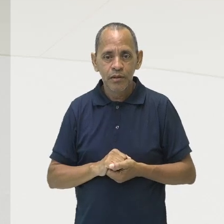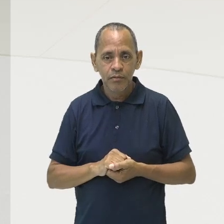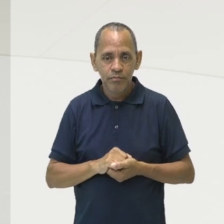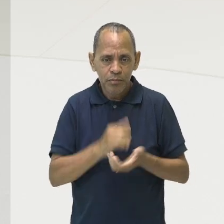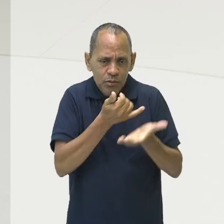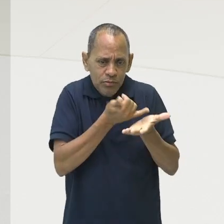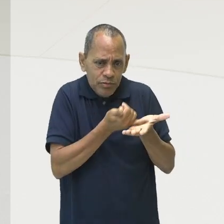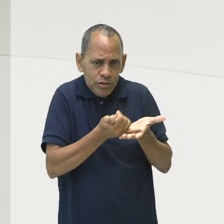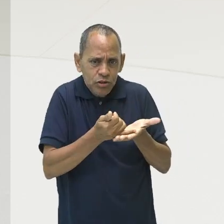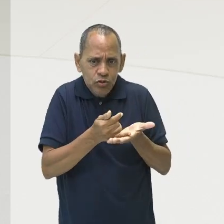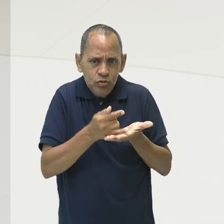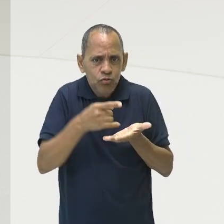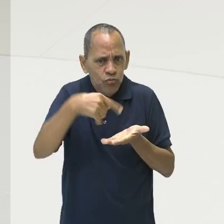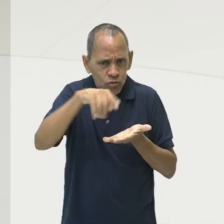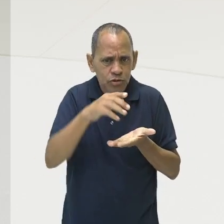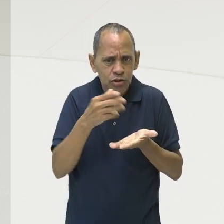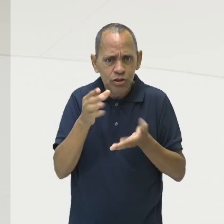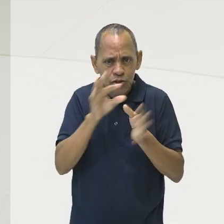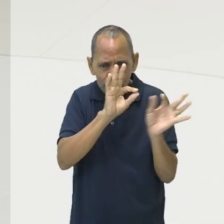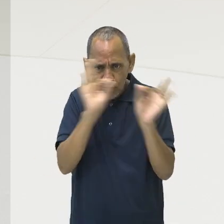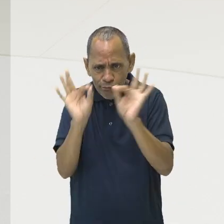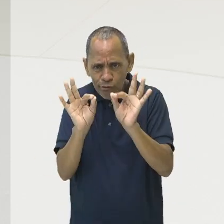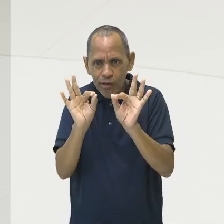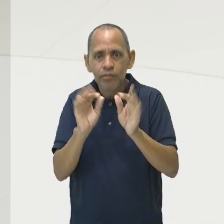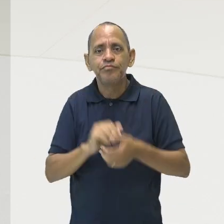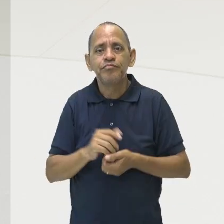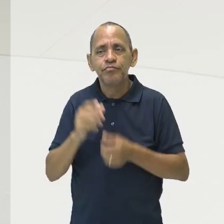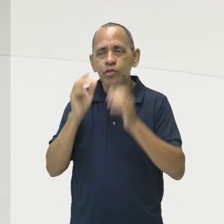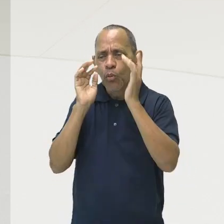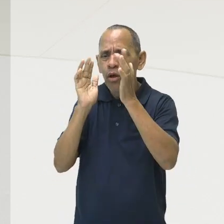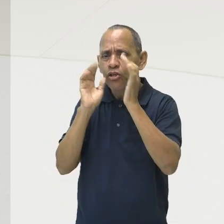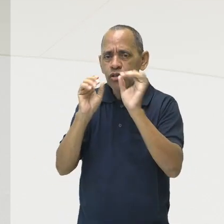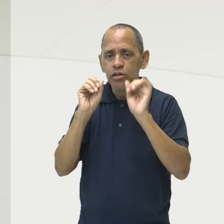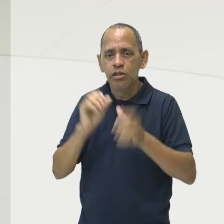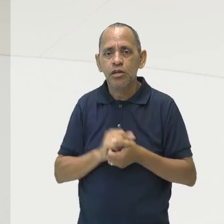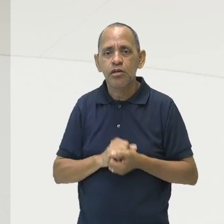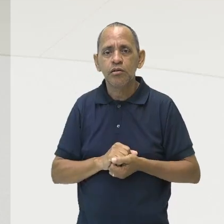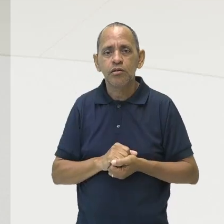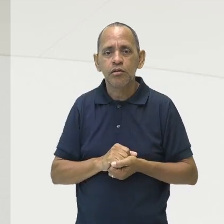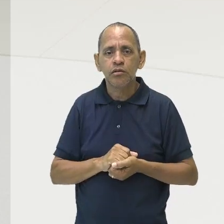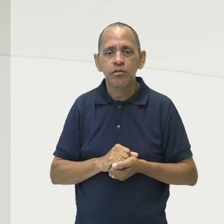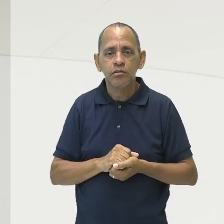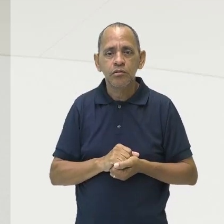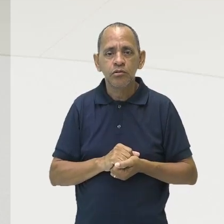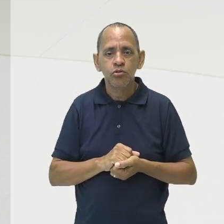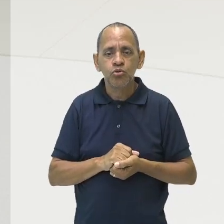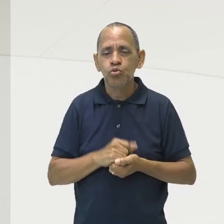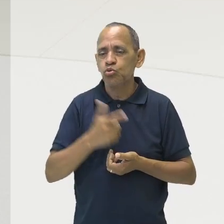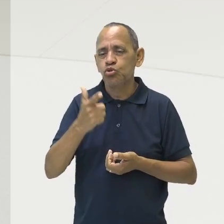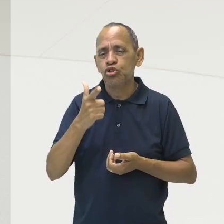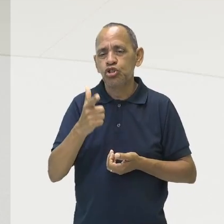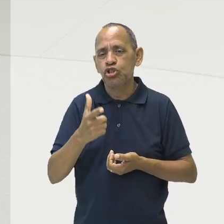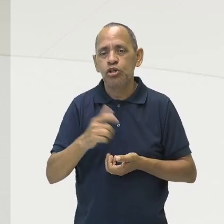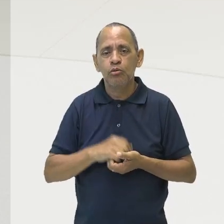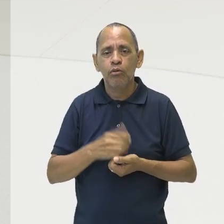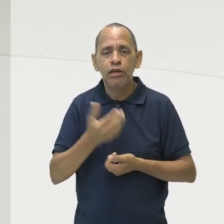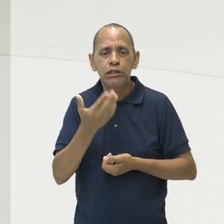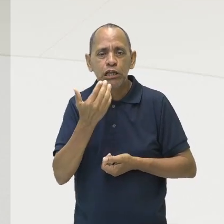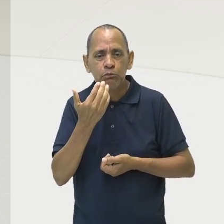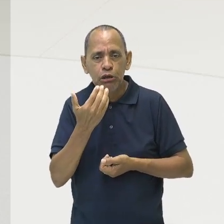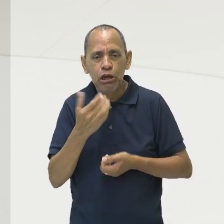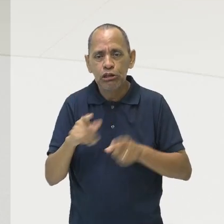vocês assistiriam? Imagina aqui a gente chegar e nós não temos mais o sustento suficiente, temos que ir